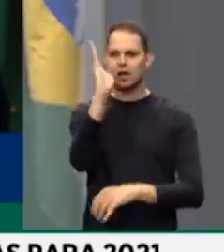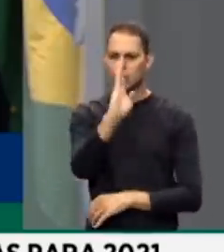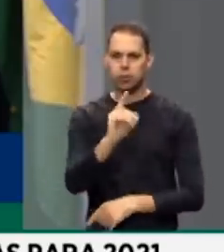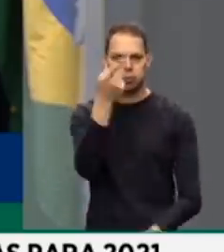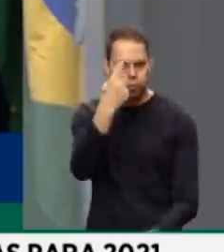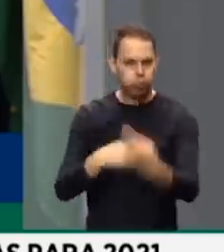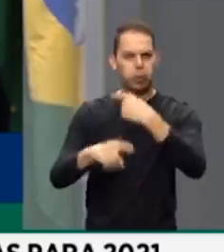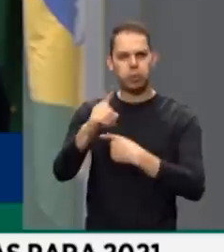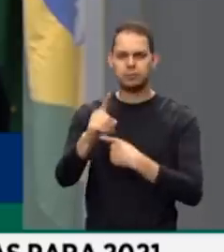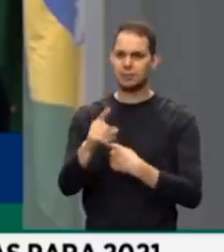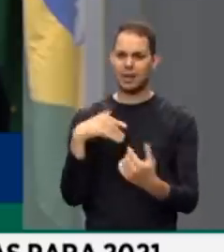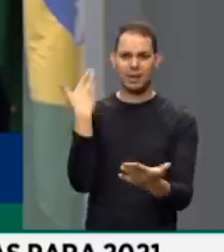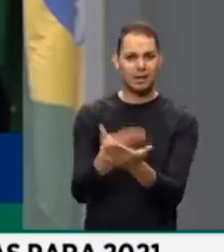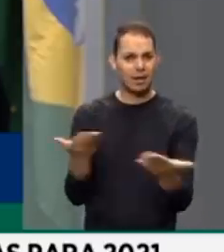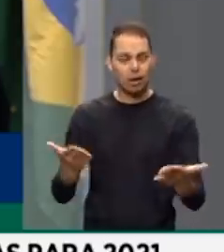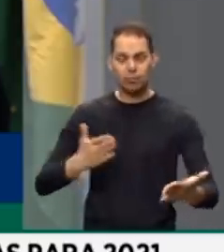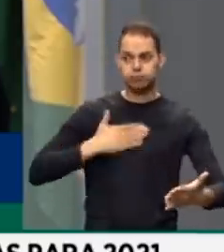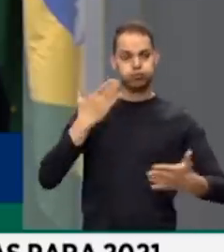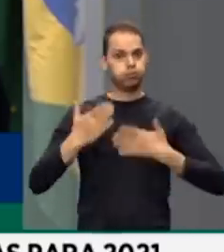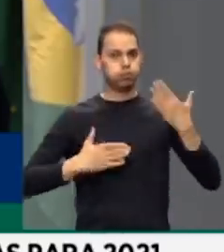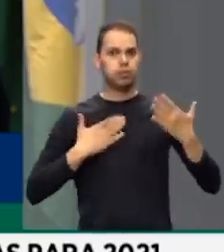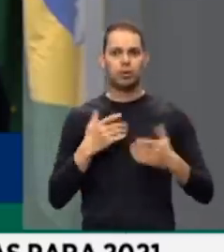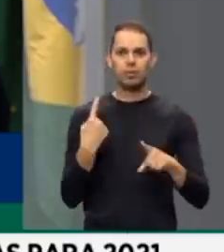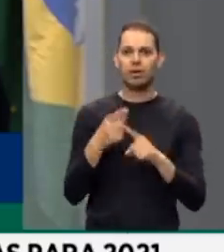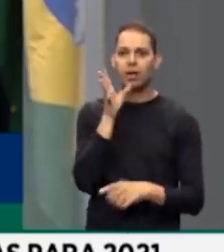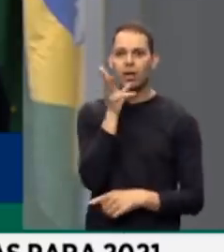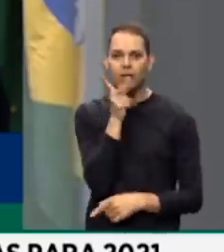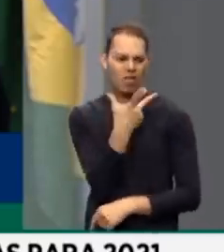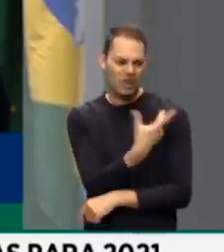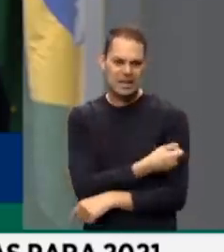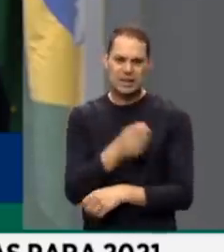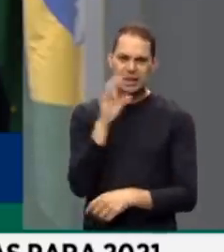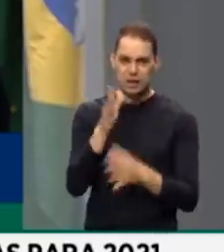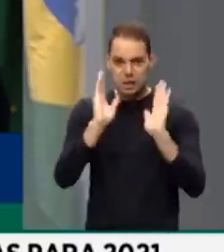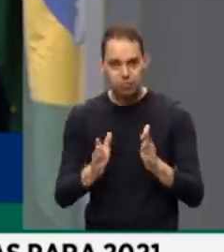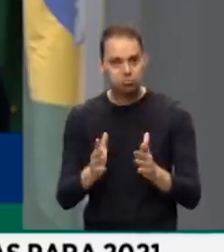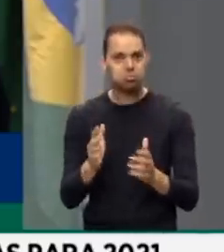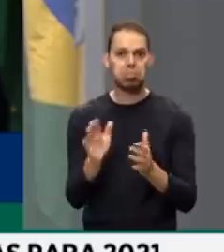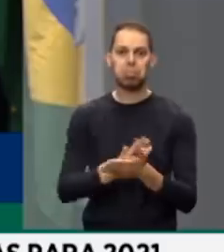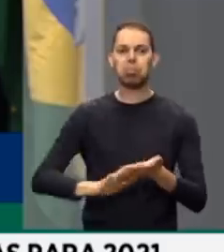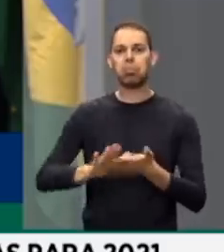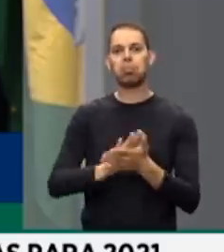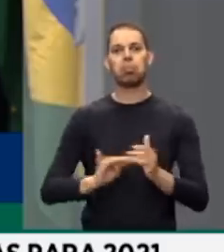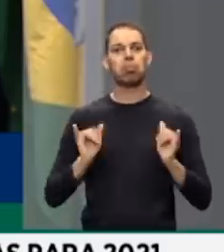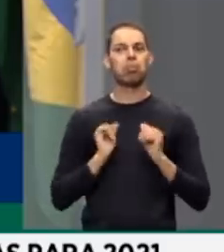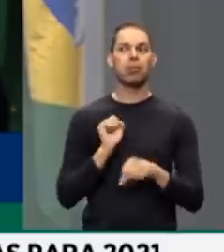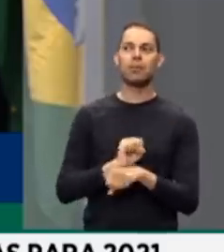Até agora, só surpreendeu na lentidão para se ter a vacina, para a gente ter finalmente a retomada econômica para o ano que